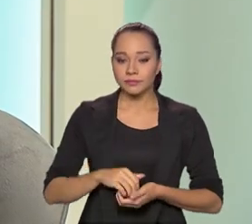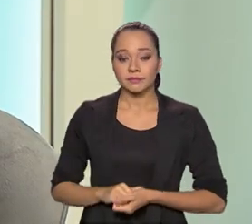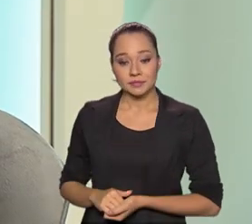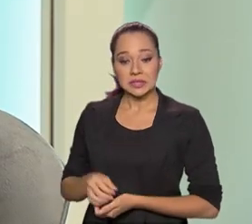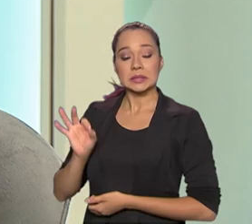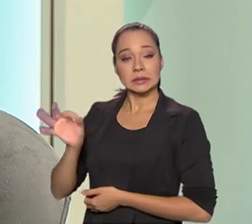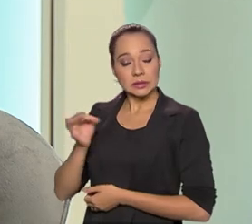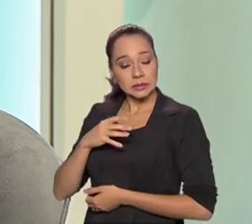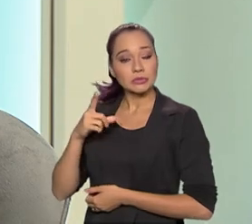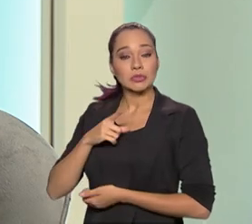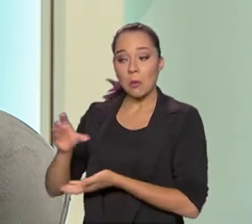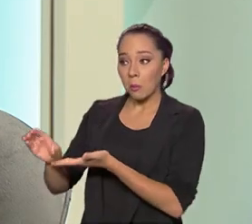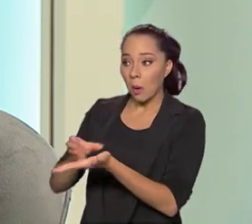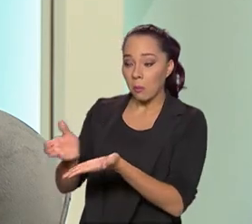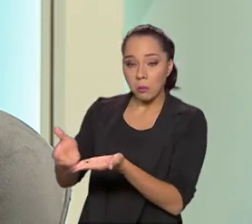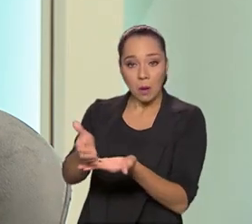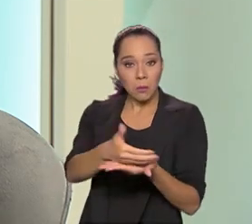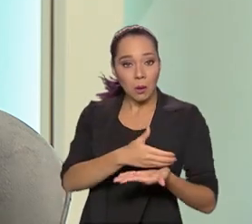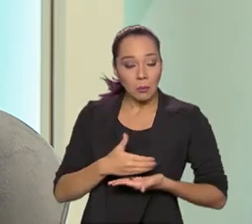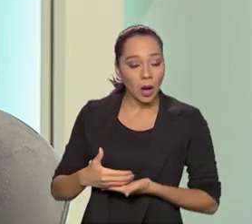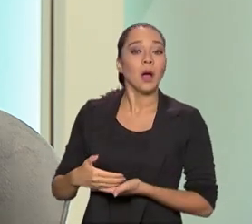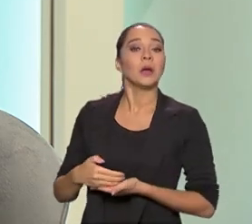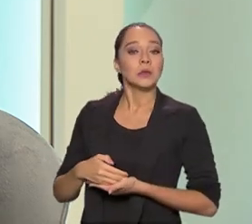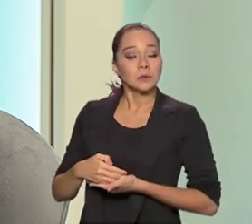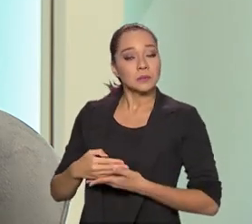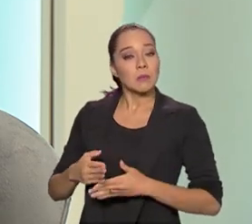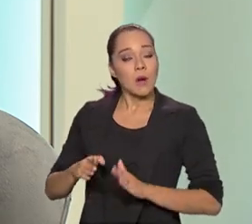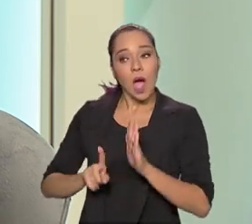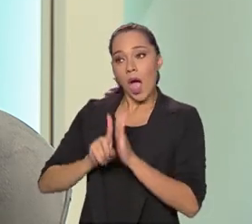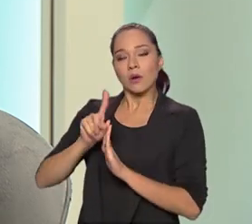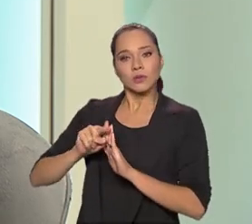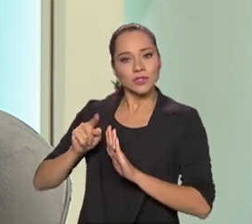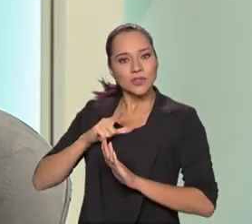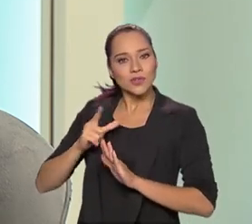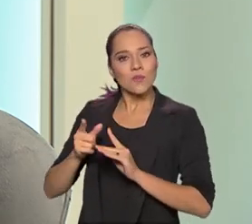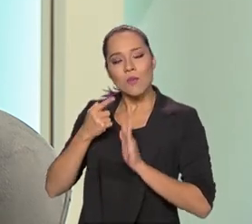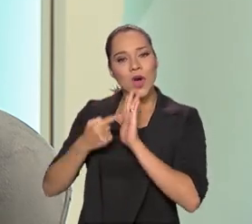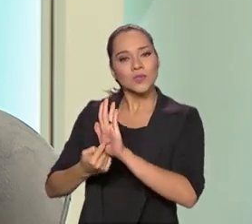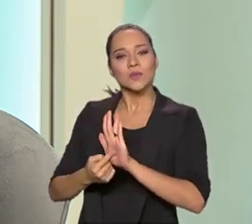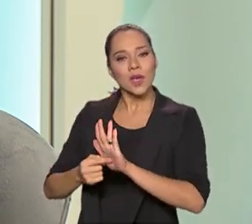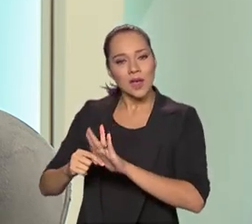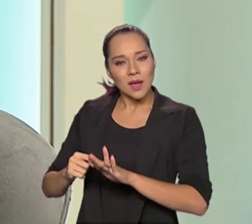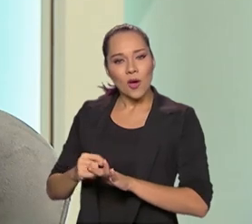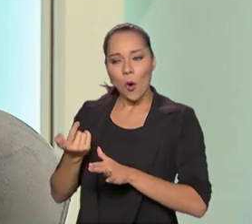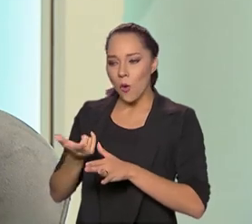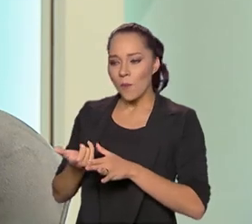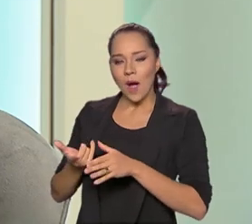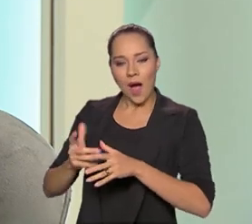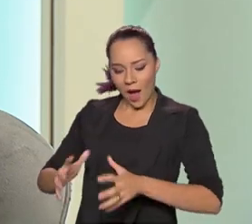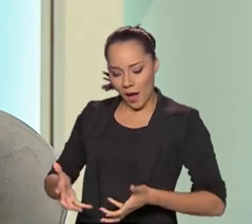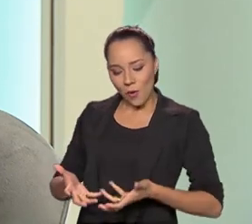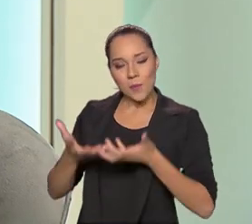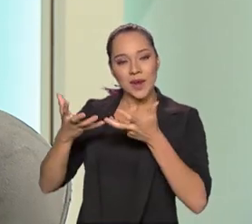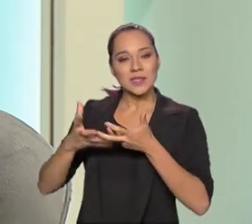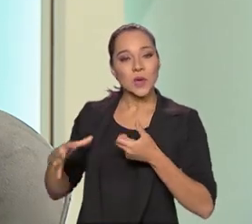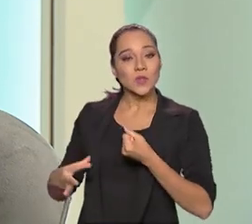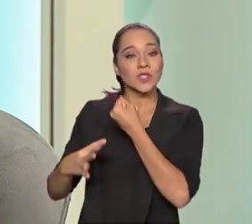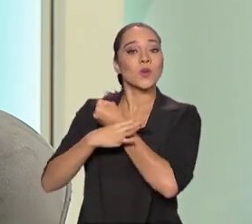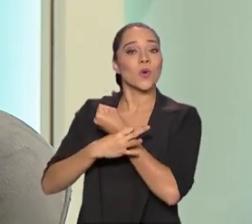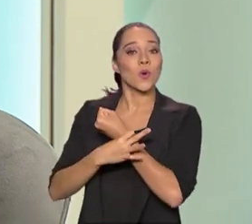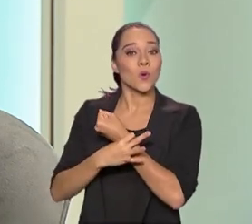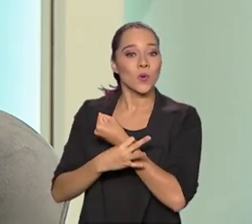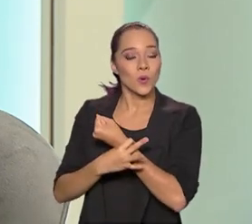demonstração de uma recuperação segura e continuada com sustentabilidade